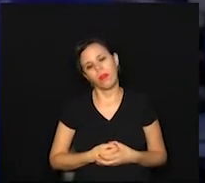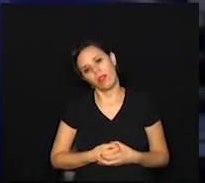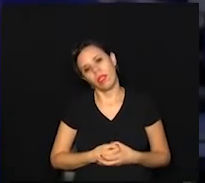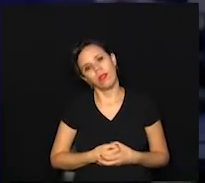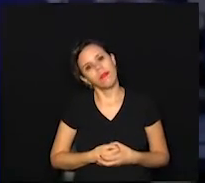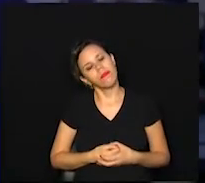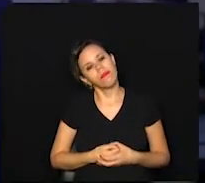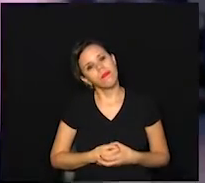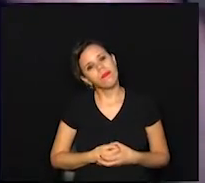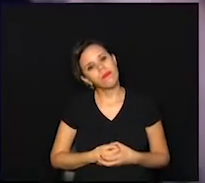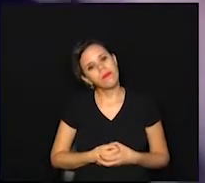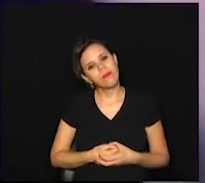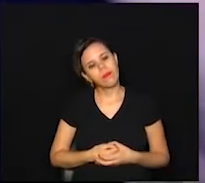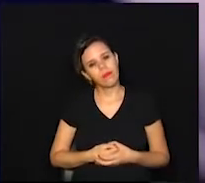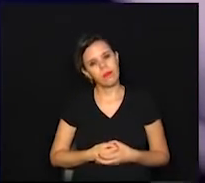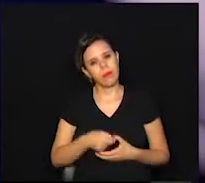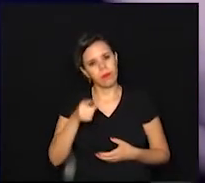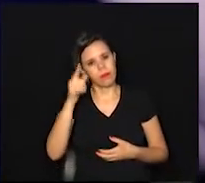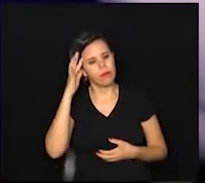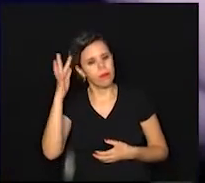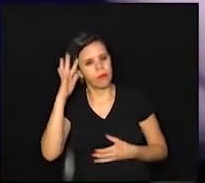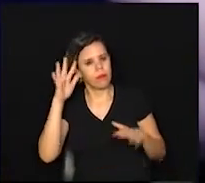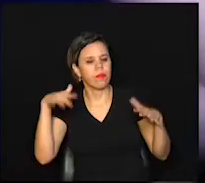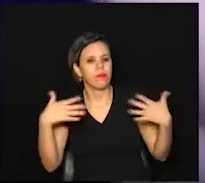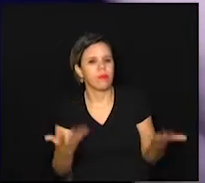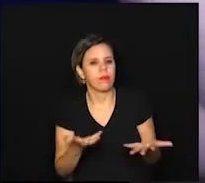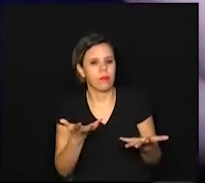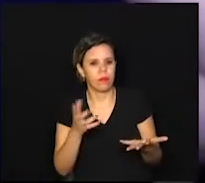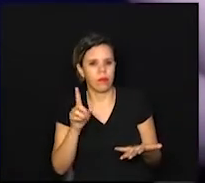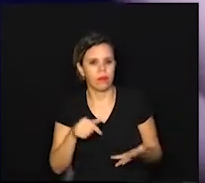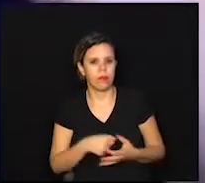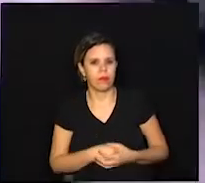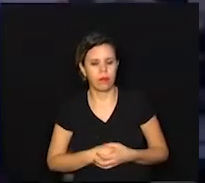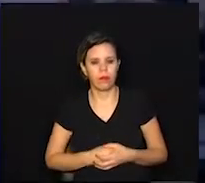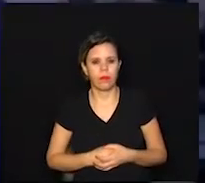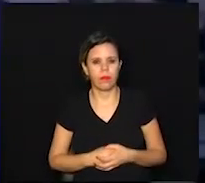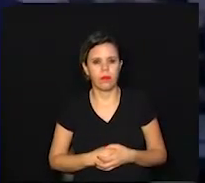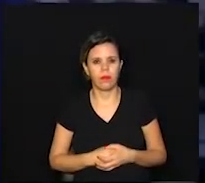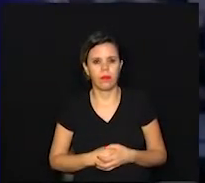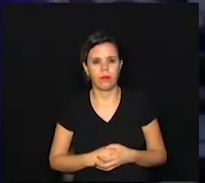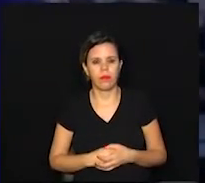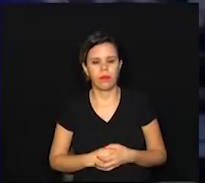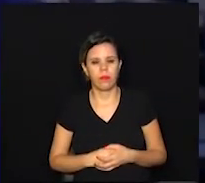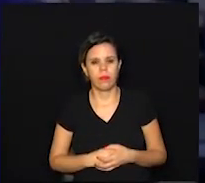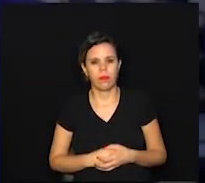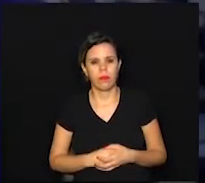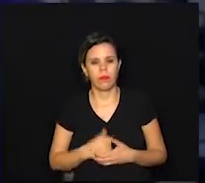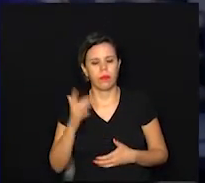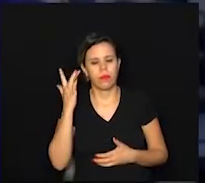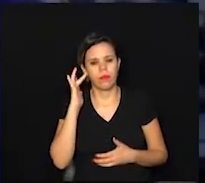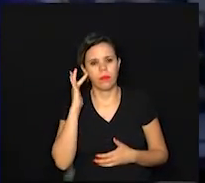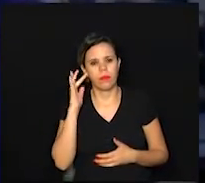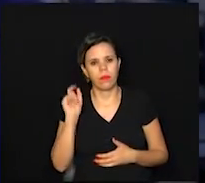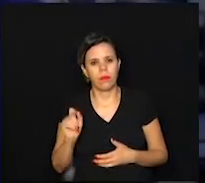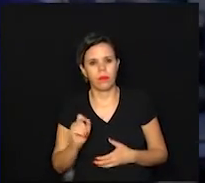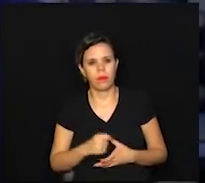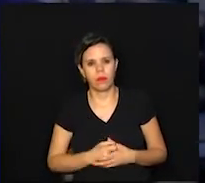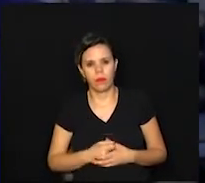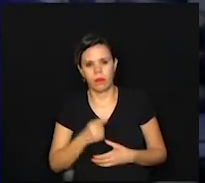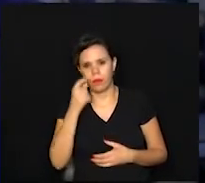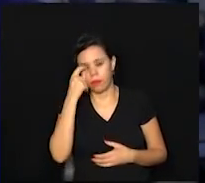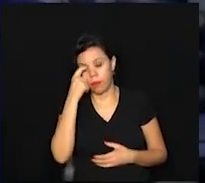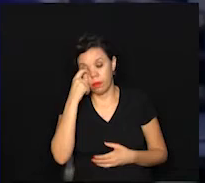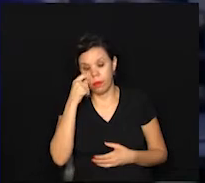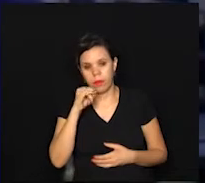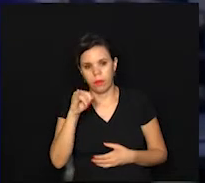né, mas vocês imaginarem para quando que vocês querem isso, sabe? Né? Eu acho que